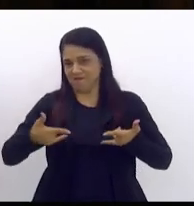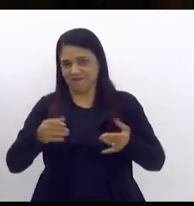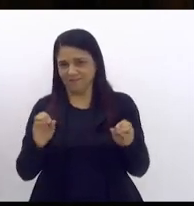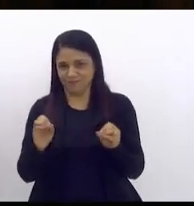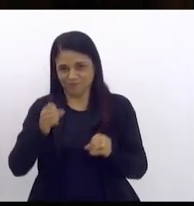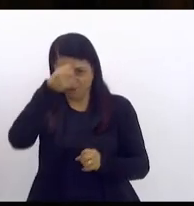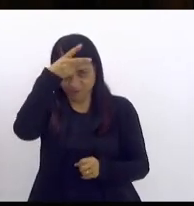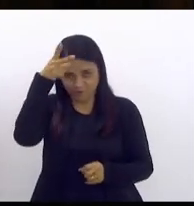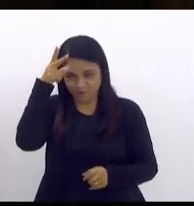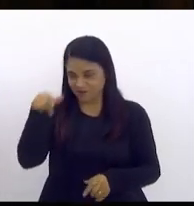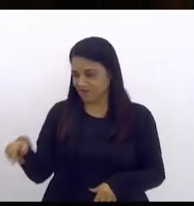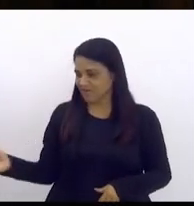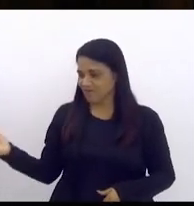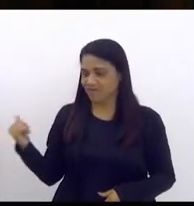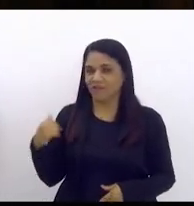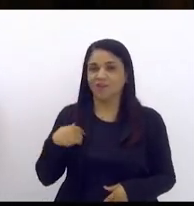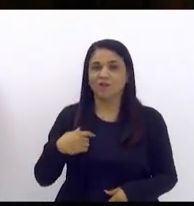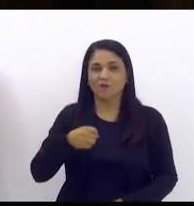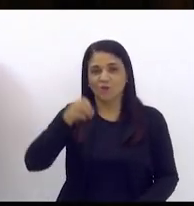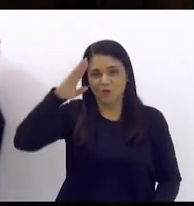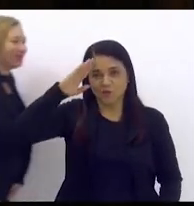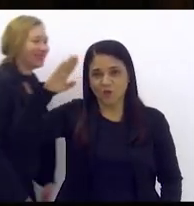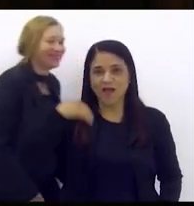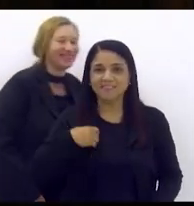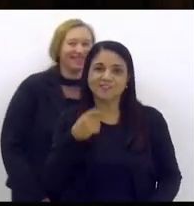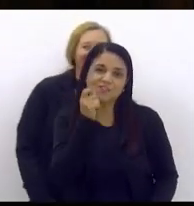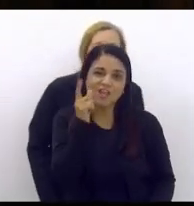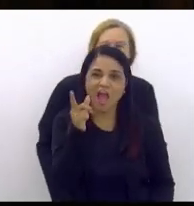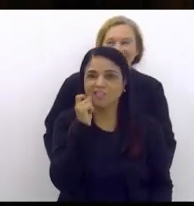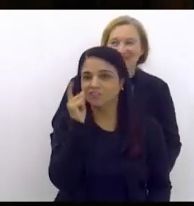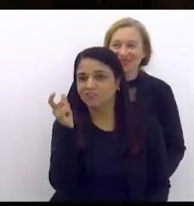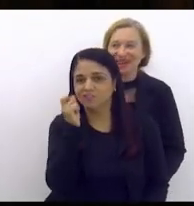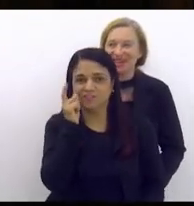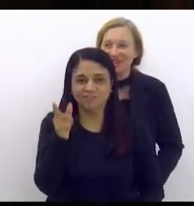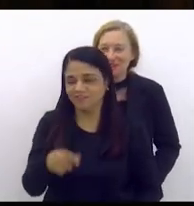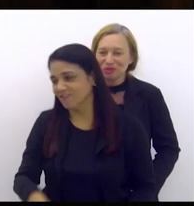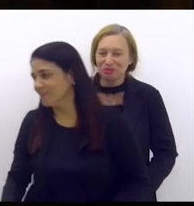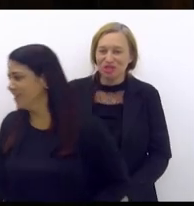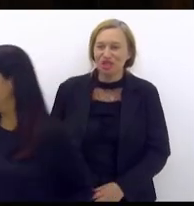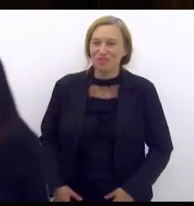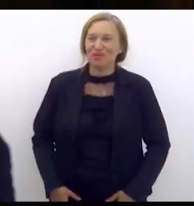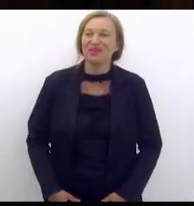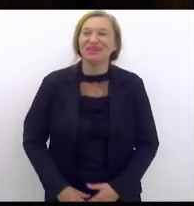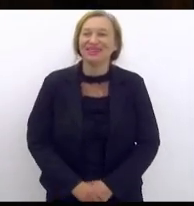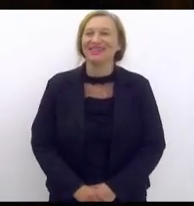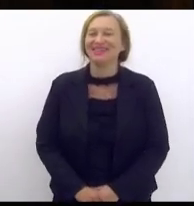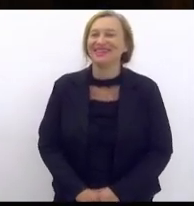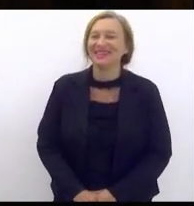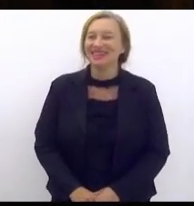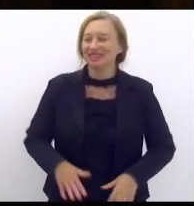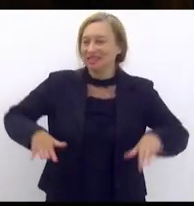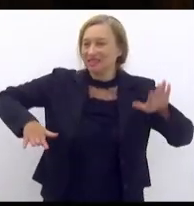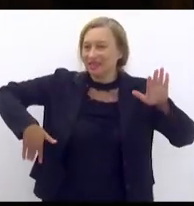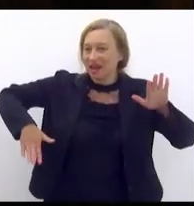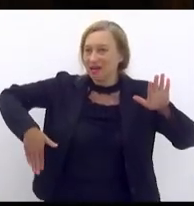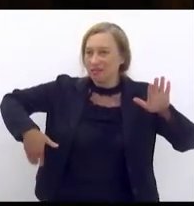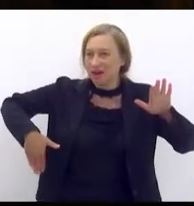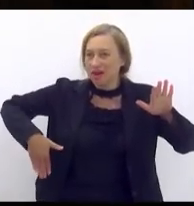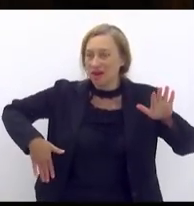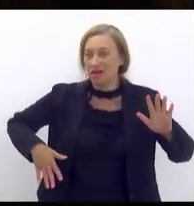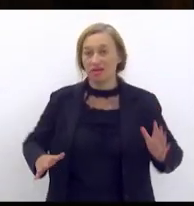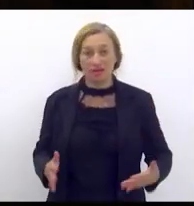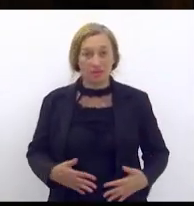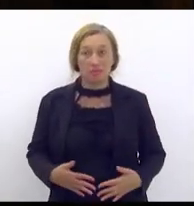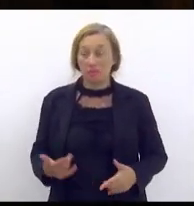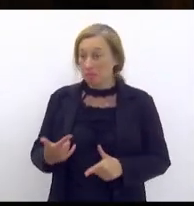ingresso. Aí os guardas são os gatinhos, aquela cambada de marmanjo, vagabundo, que está ali brigando na praia, a Deus dará.